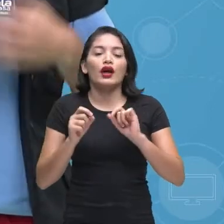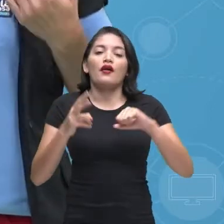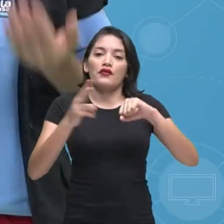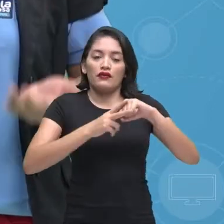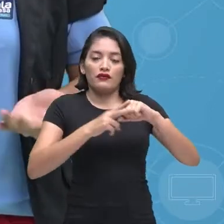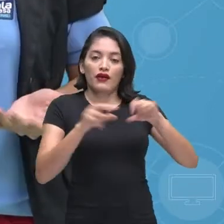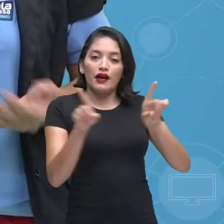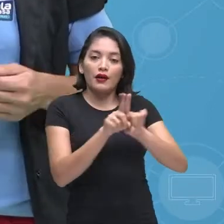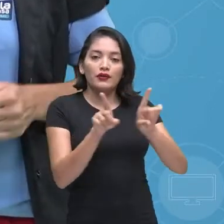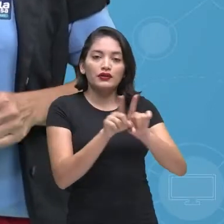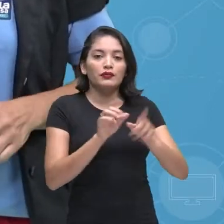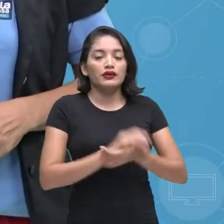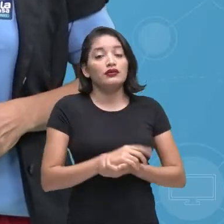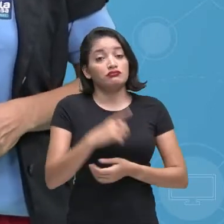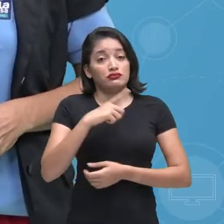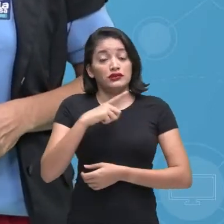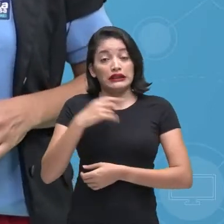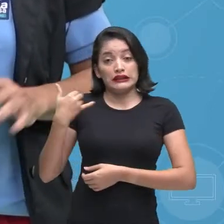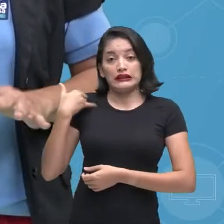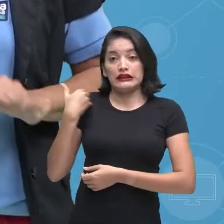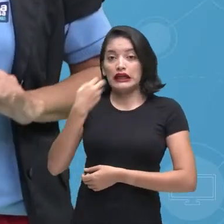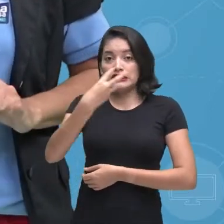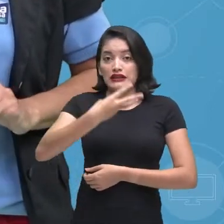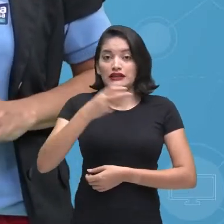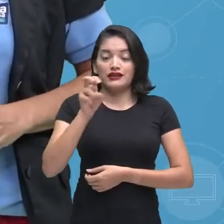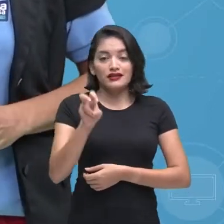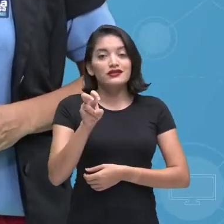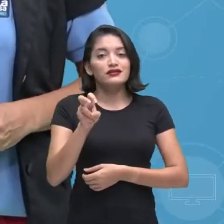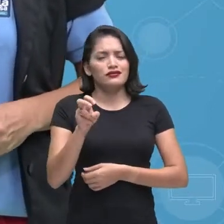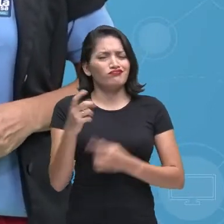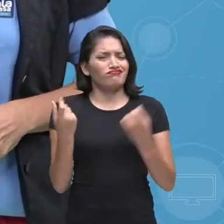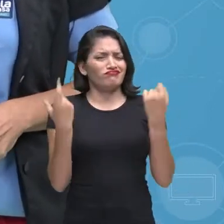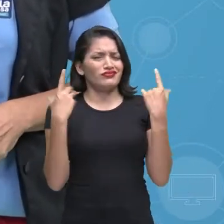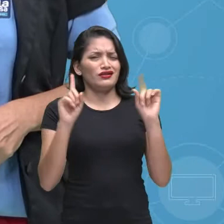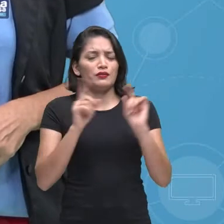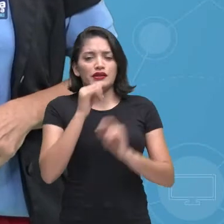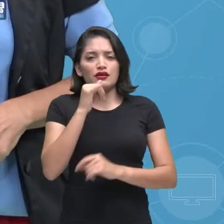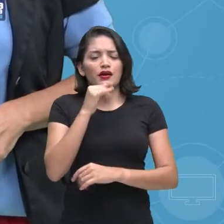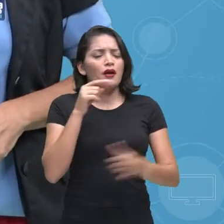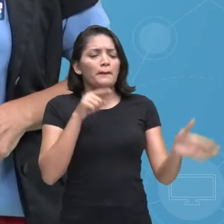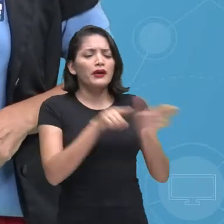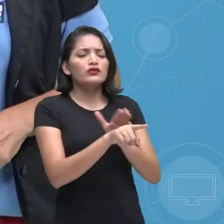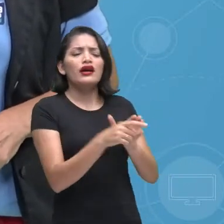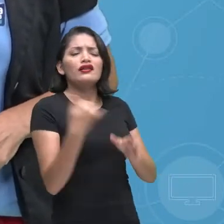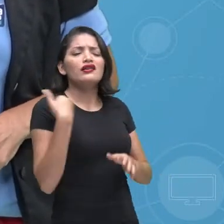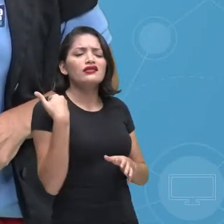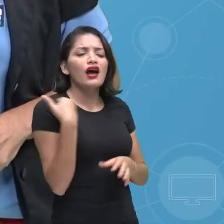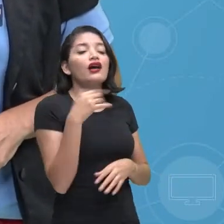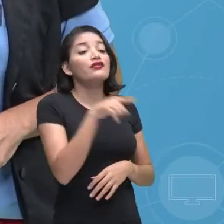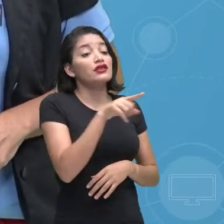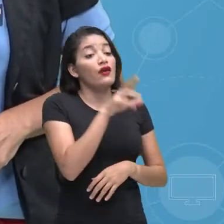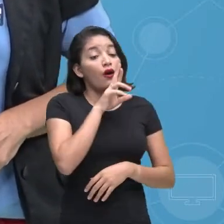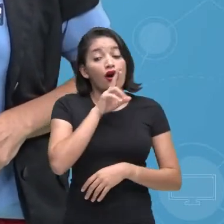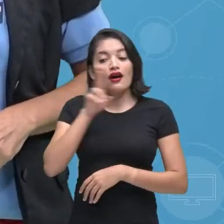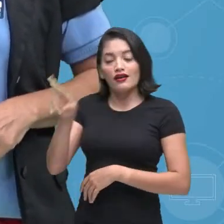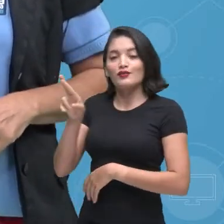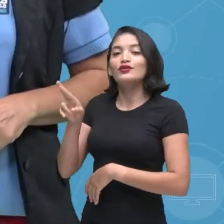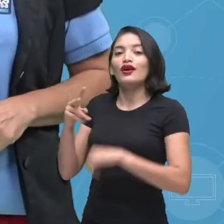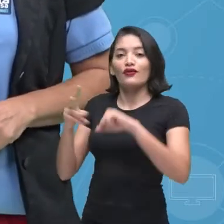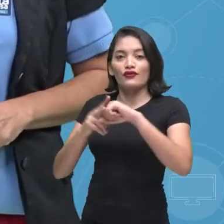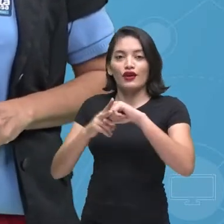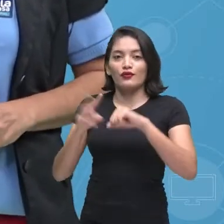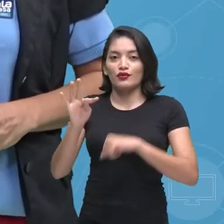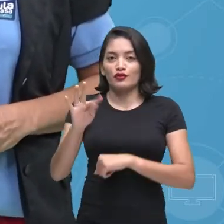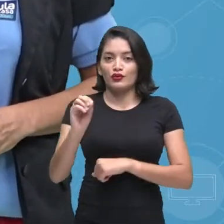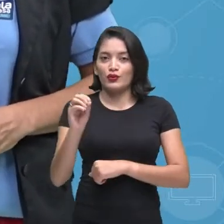de unir também então eu tenho 35 anos tá então não estranha quando alguém me perguntar a idade de você e você não responder com o corpo de mim